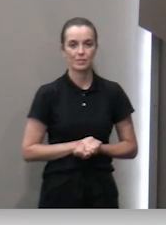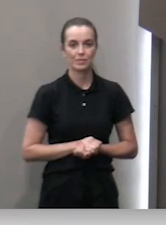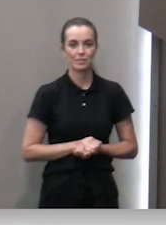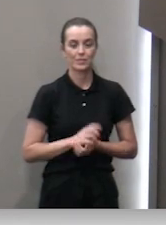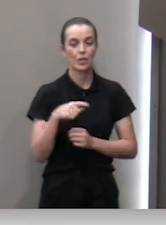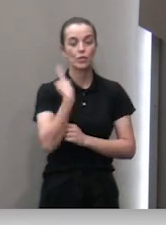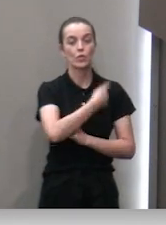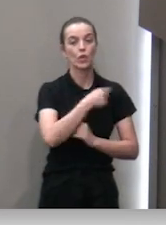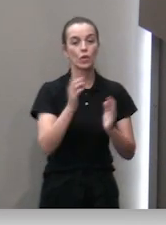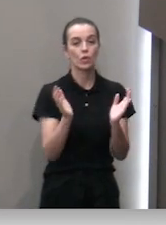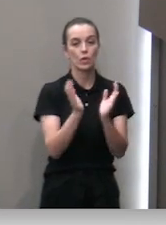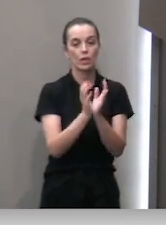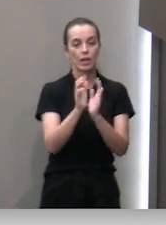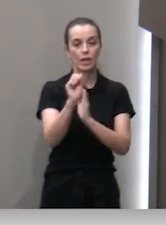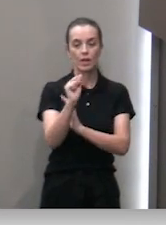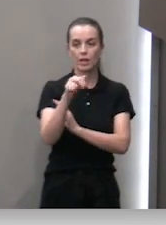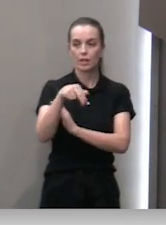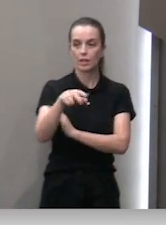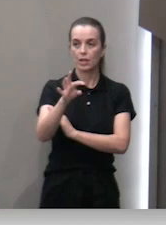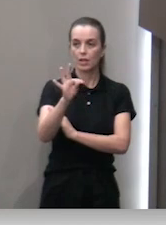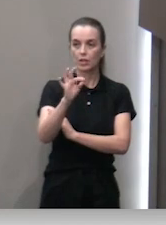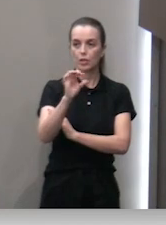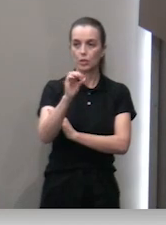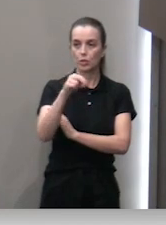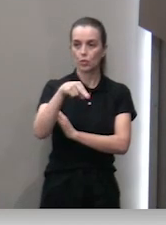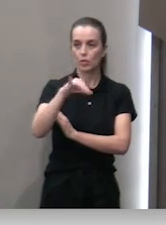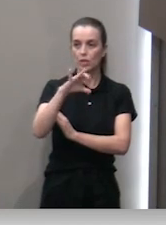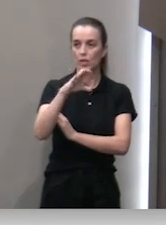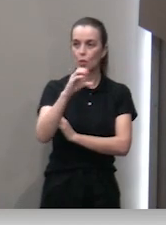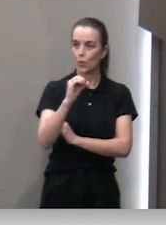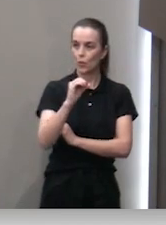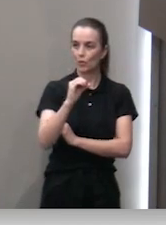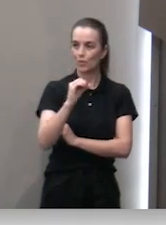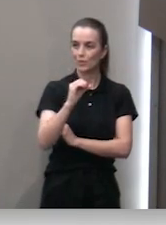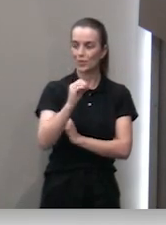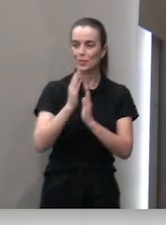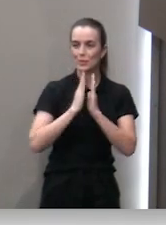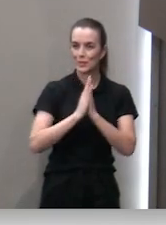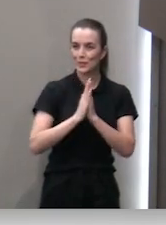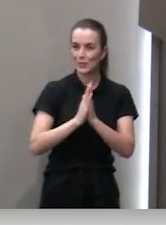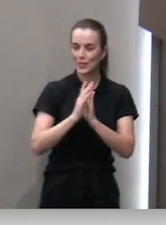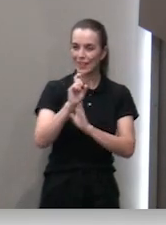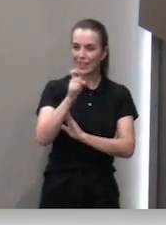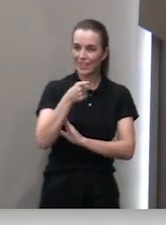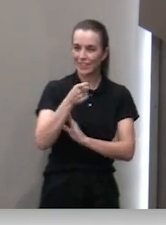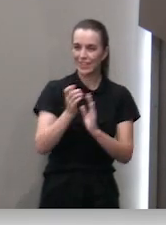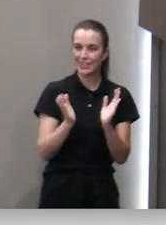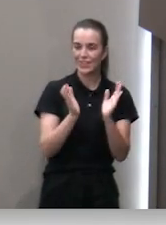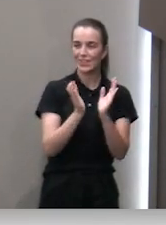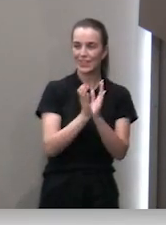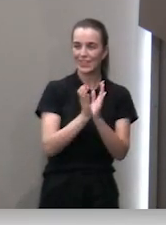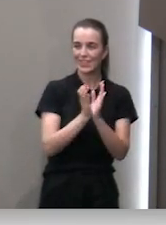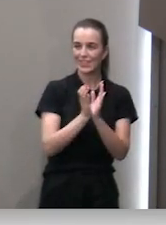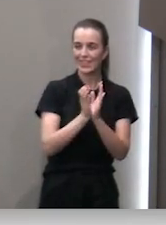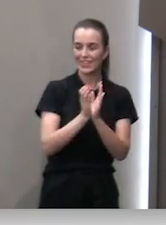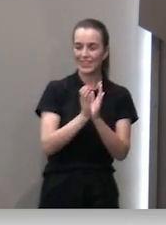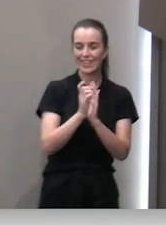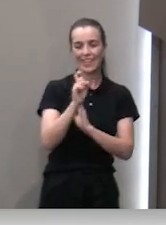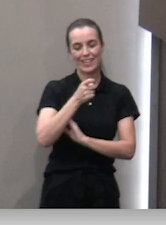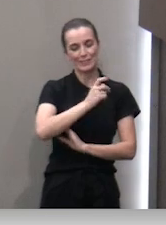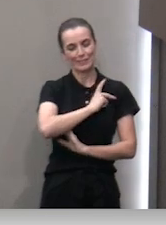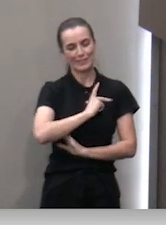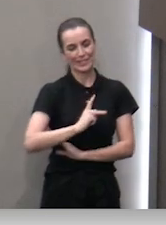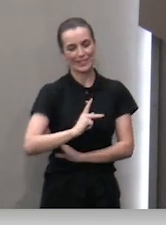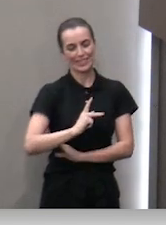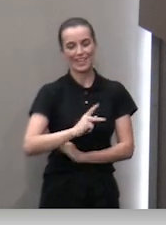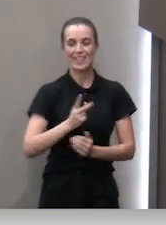Nosso colega Antônio Carlos Medina, por favor, nosso ex-colega ex-presidente, sempre